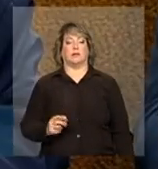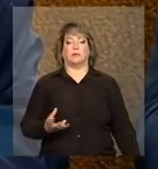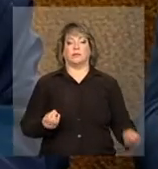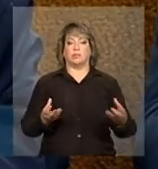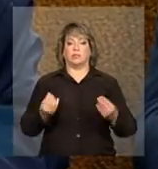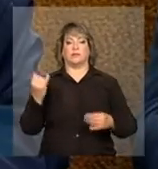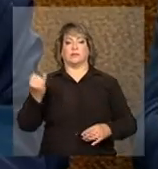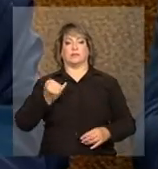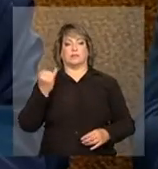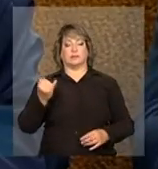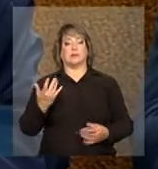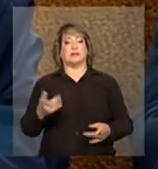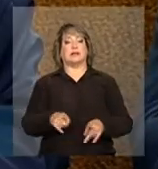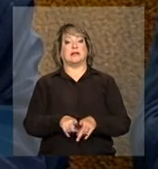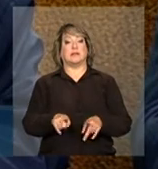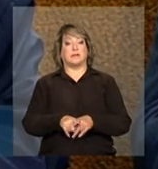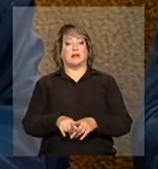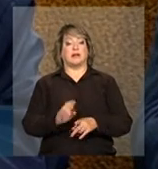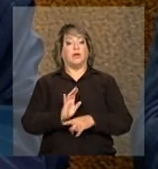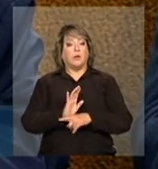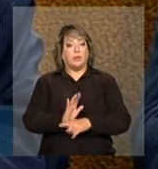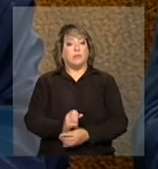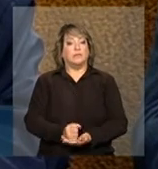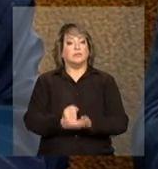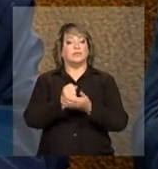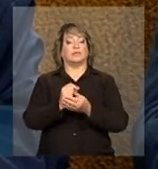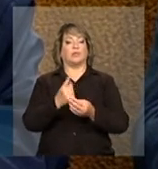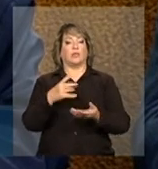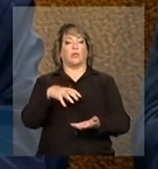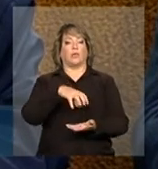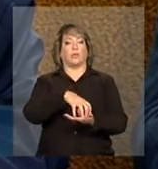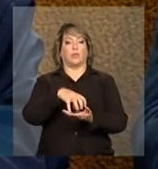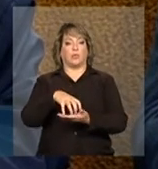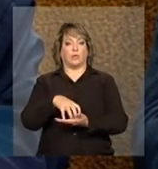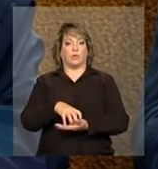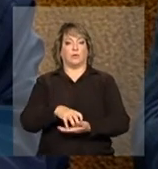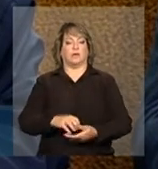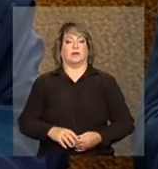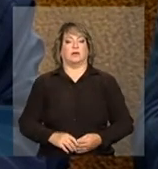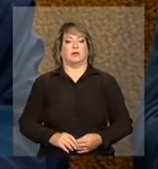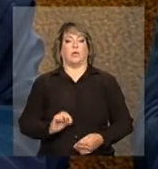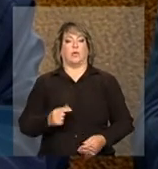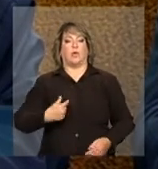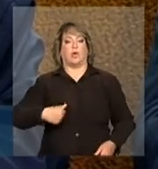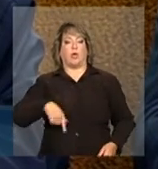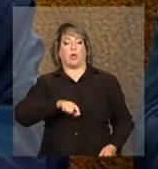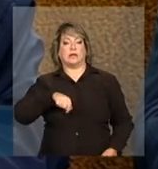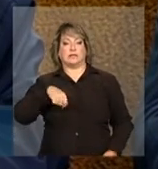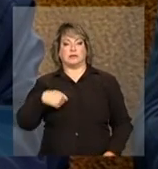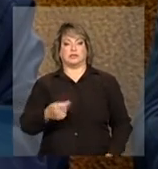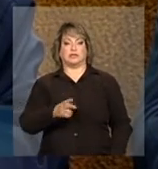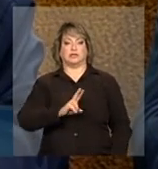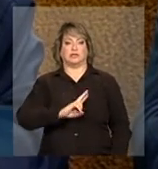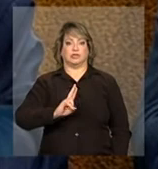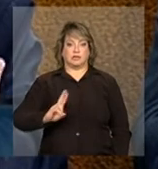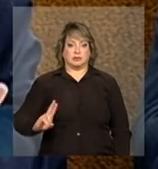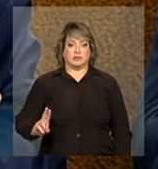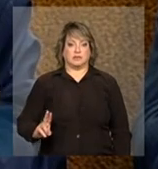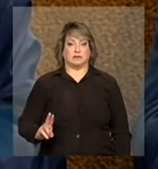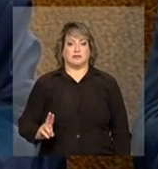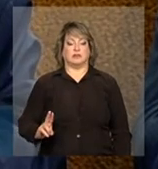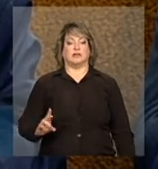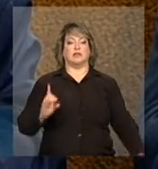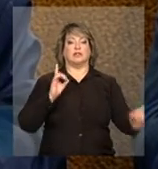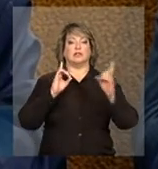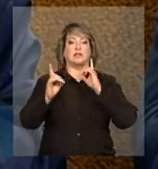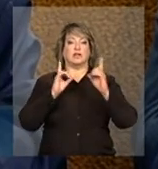extremamente importante, e promovemos um conjunto do que a gente chamou dos